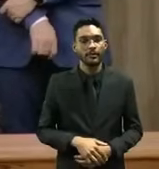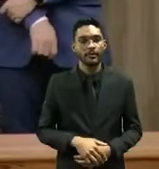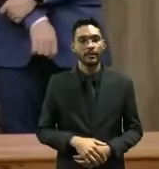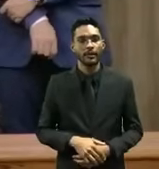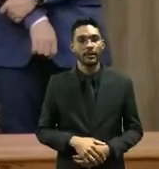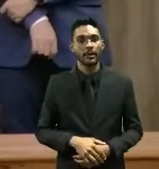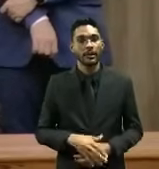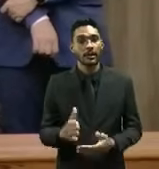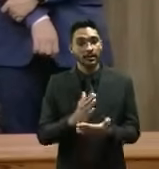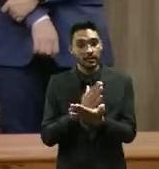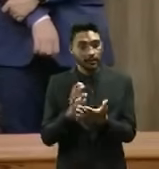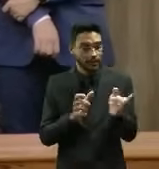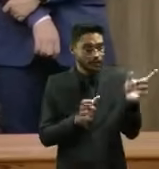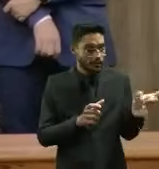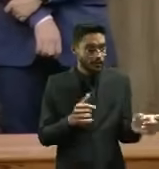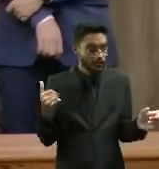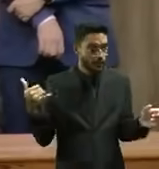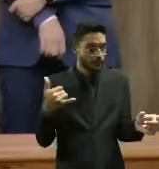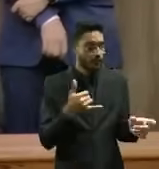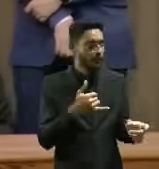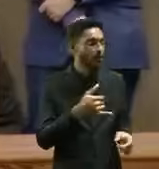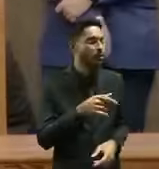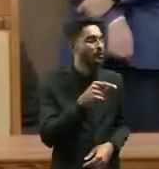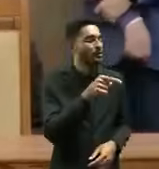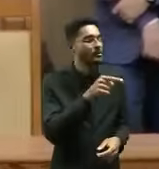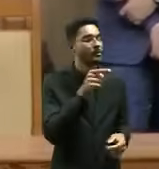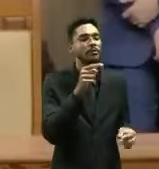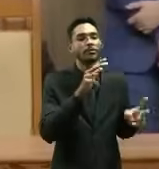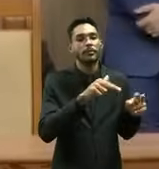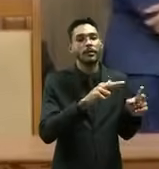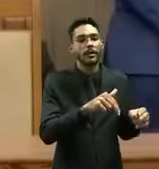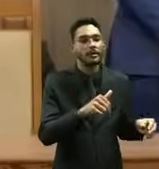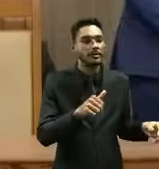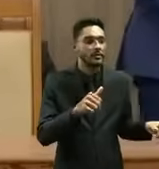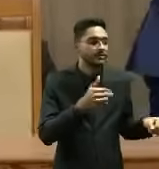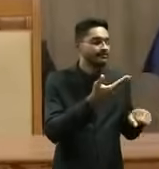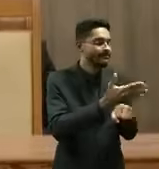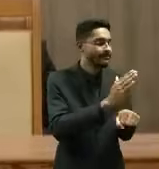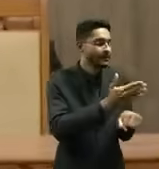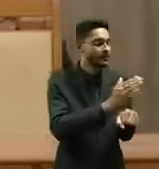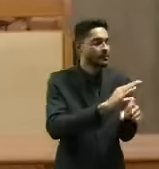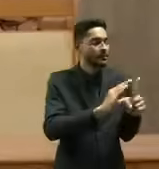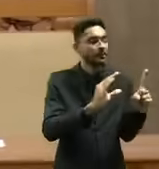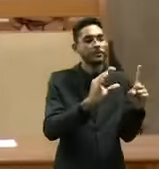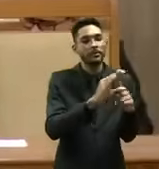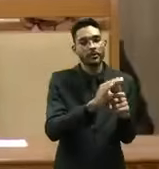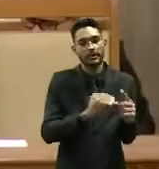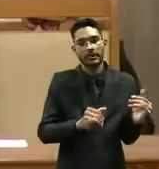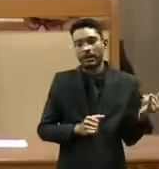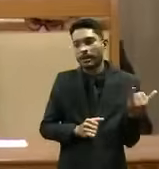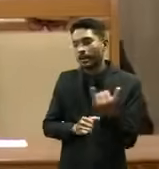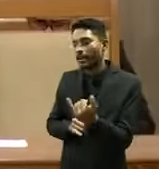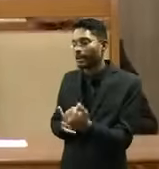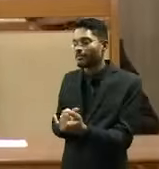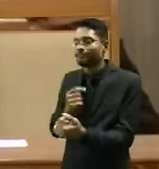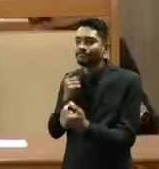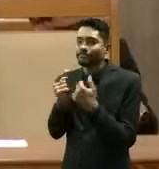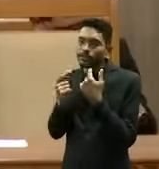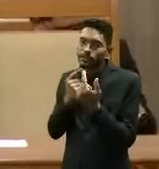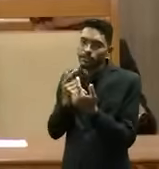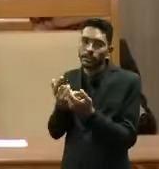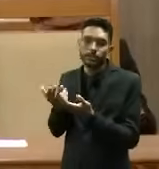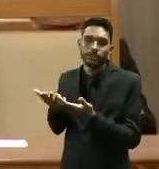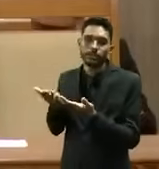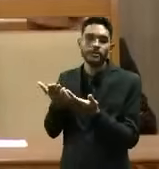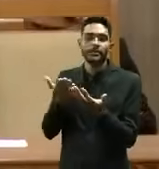ele fica é irmão ninguém me visita aí é porque ele quer não é assim é o bebezinho é ele quer